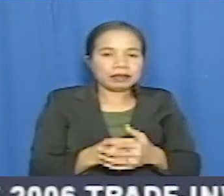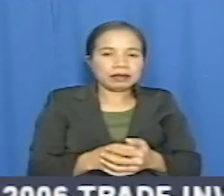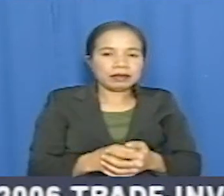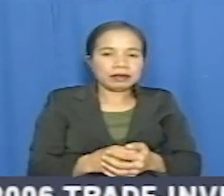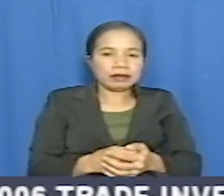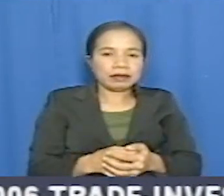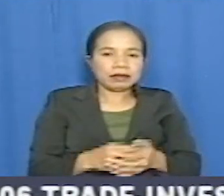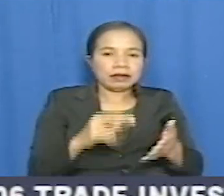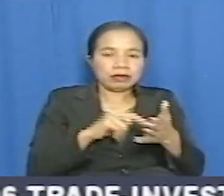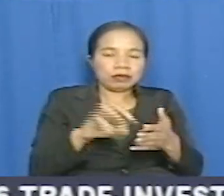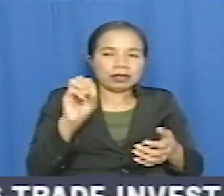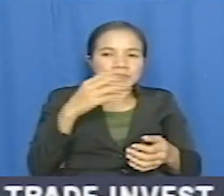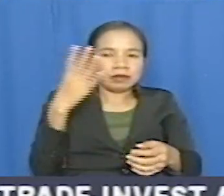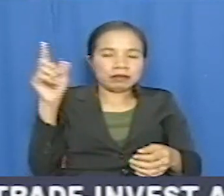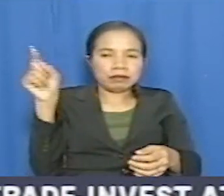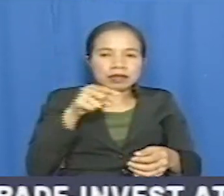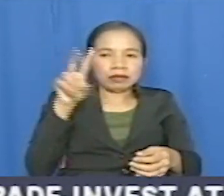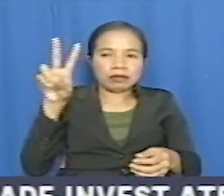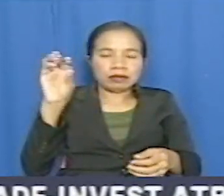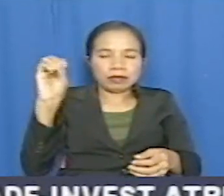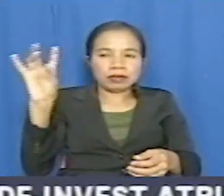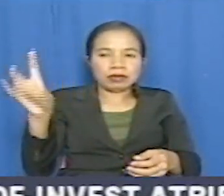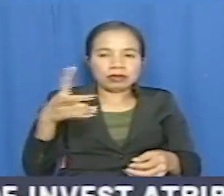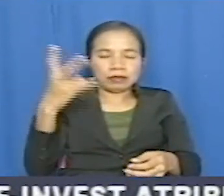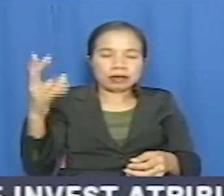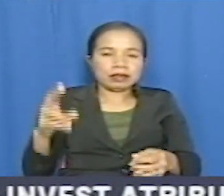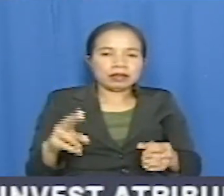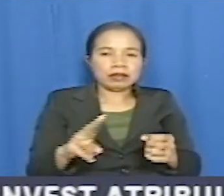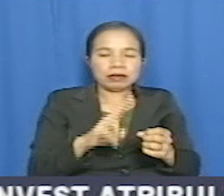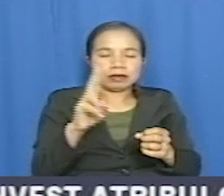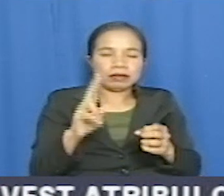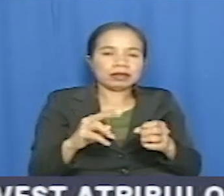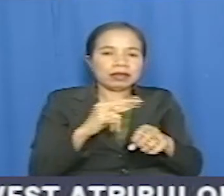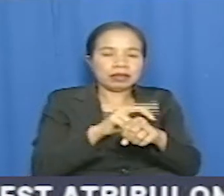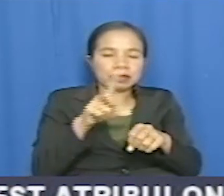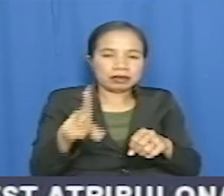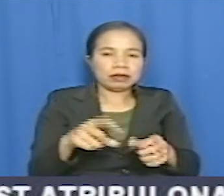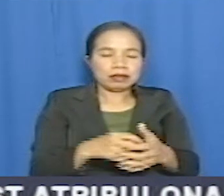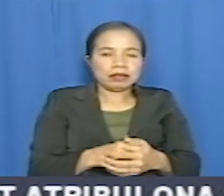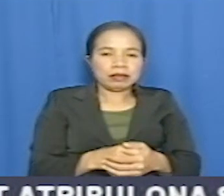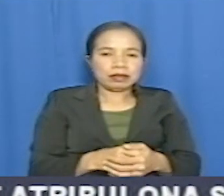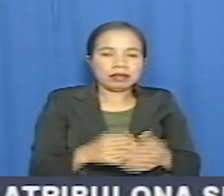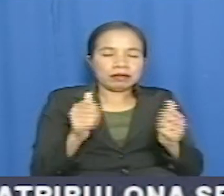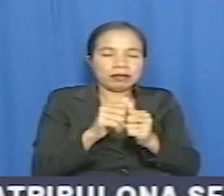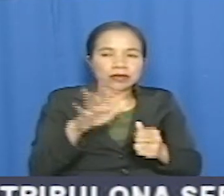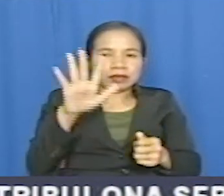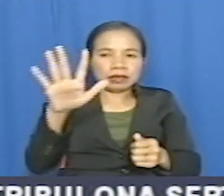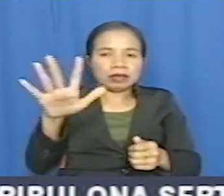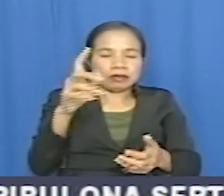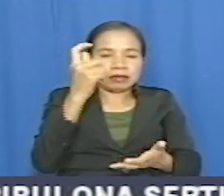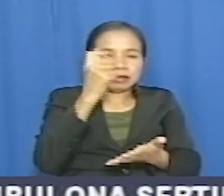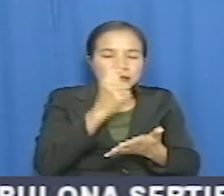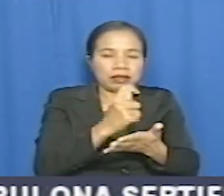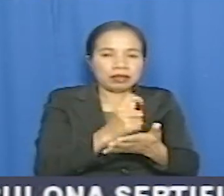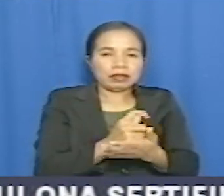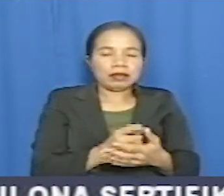investimento número San Lourdes em Lima barra Rihun Rua San Lourdes em Rito, by investidor nacional, tem que ir a capital investimento Rihun Lima Nulu, mas by investidor internacional,